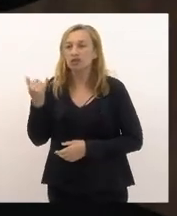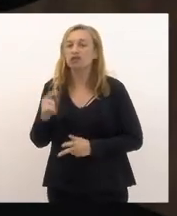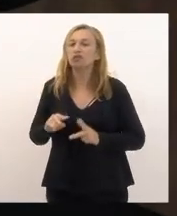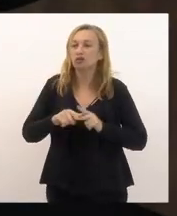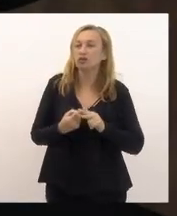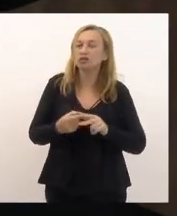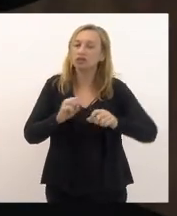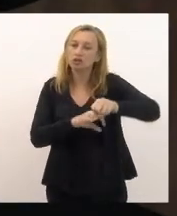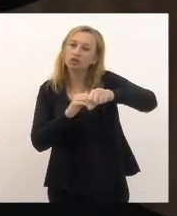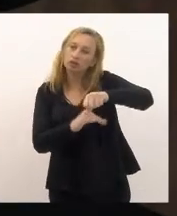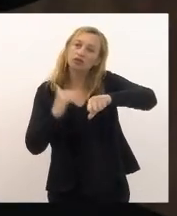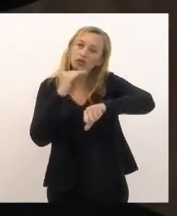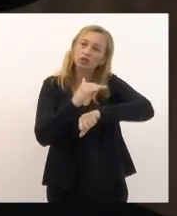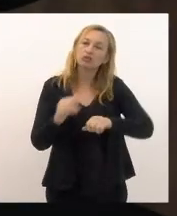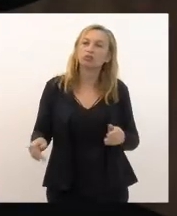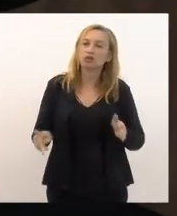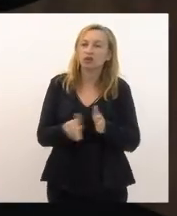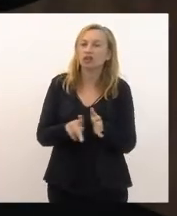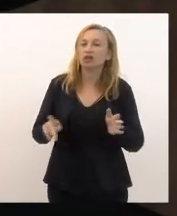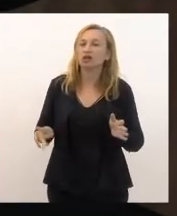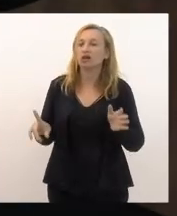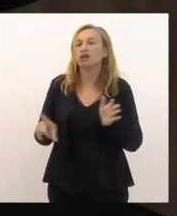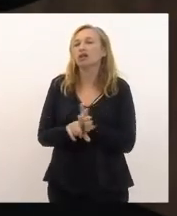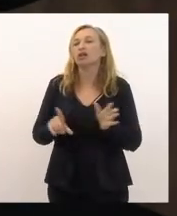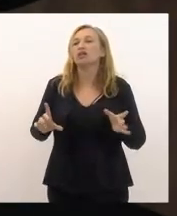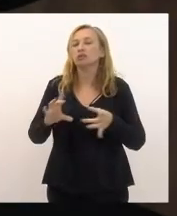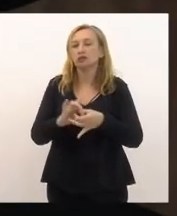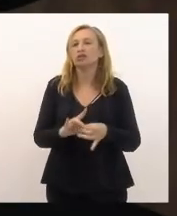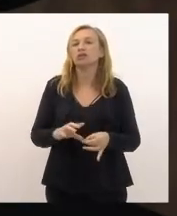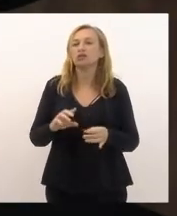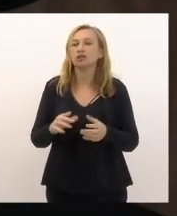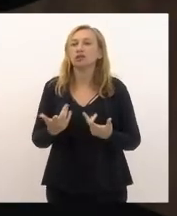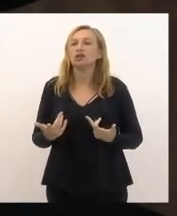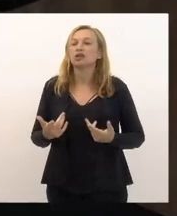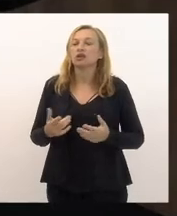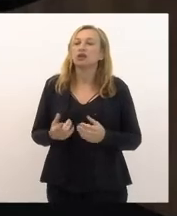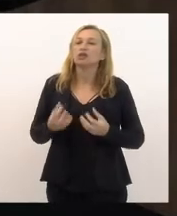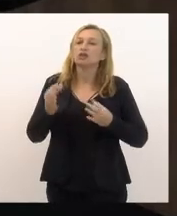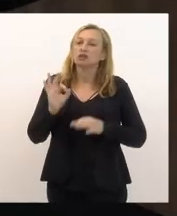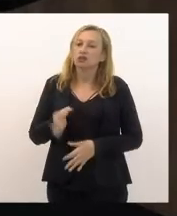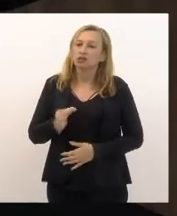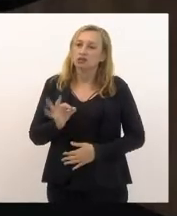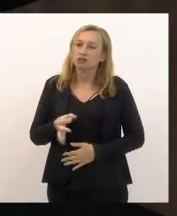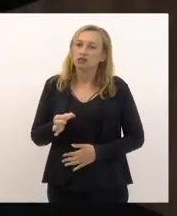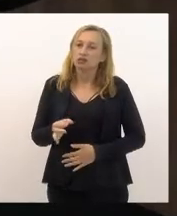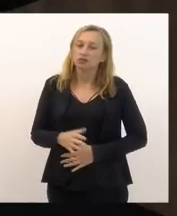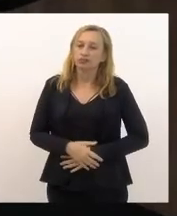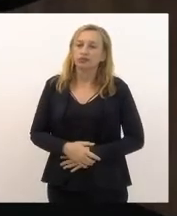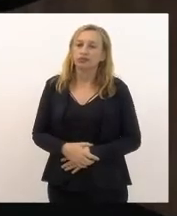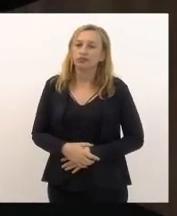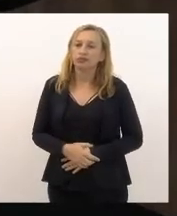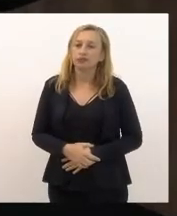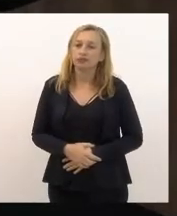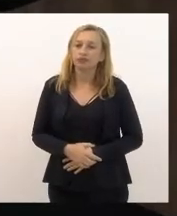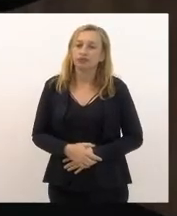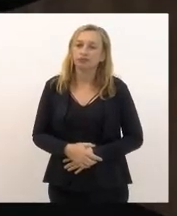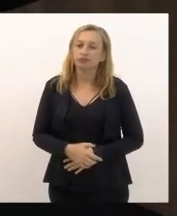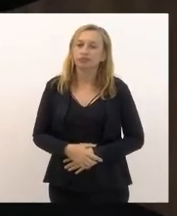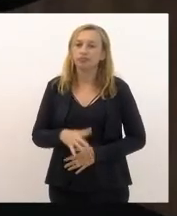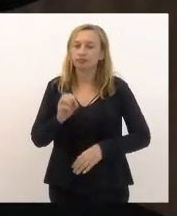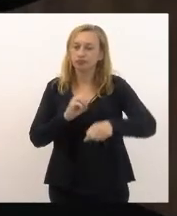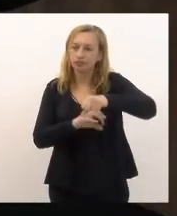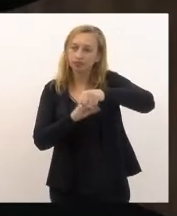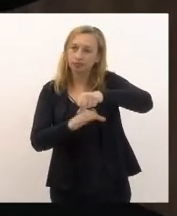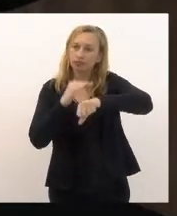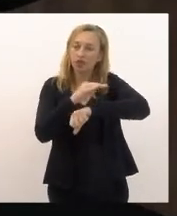regulamentação do Fundo Soberano por lei complementar tenha assimilado esse conceito e tenha garantido essa destinação do fundo. Em